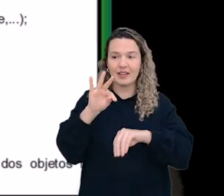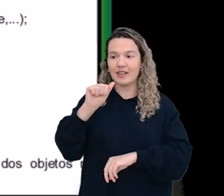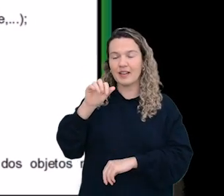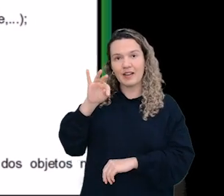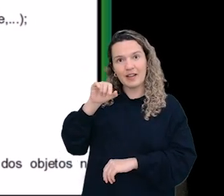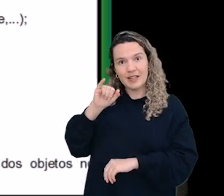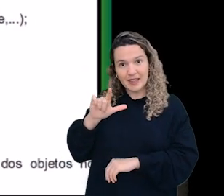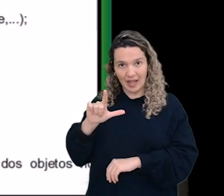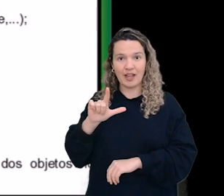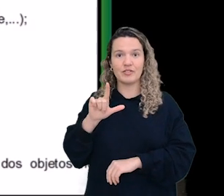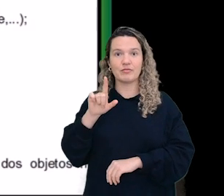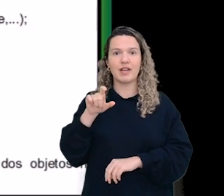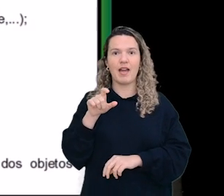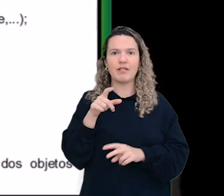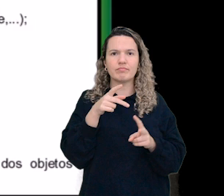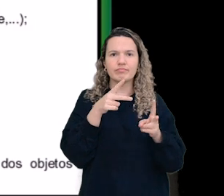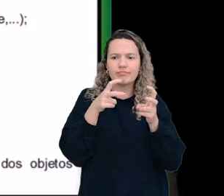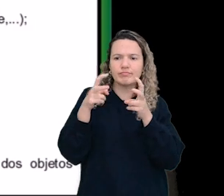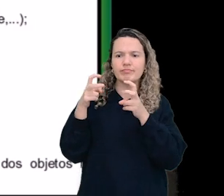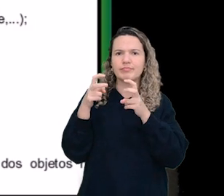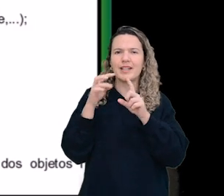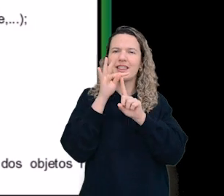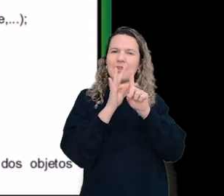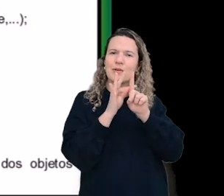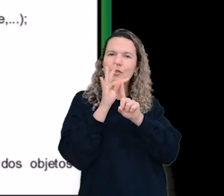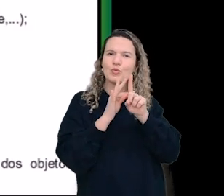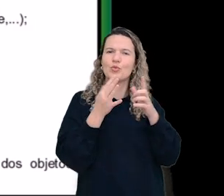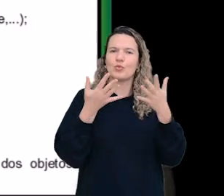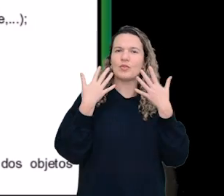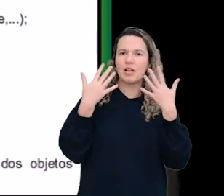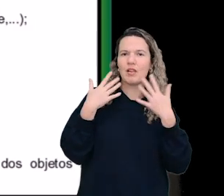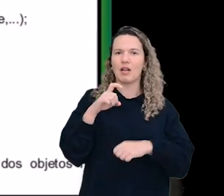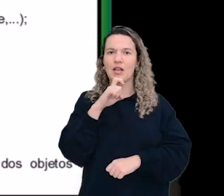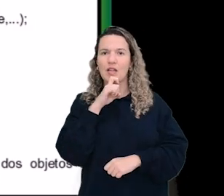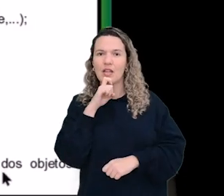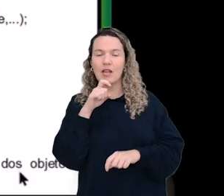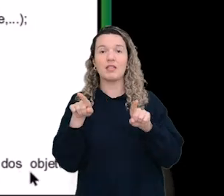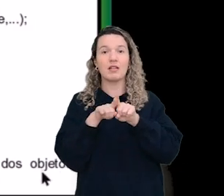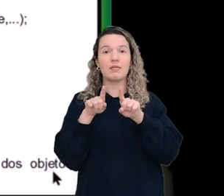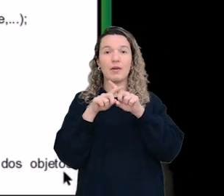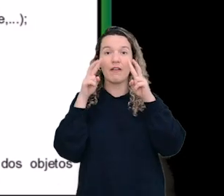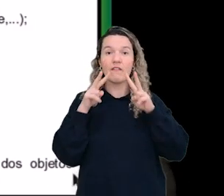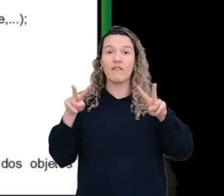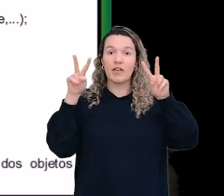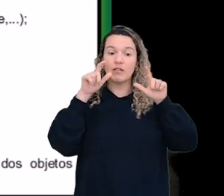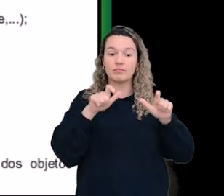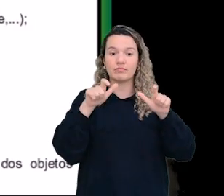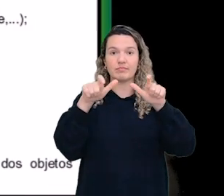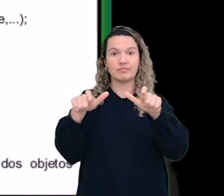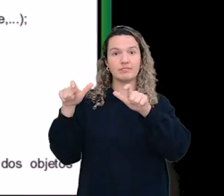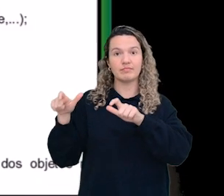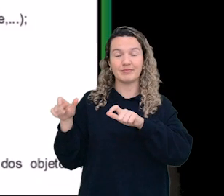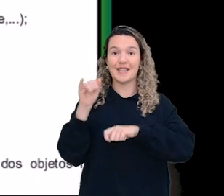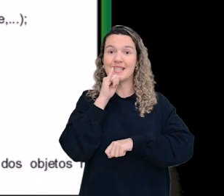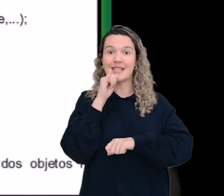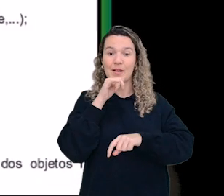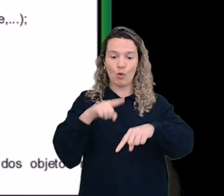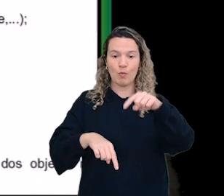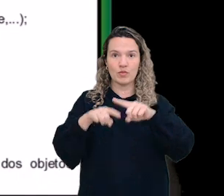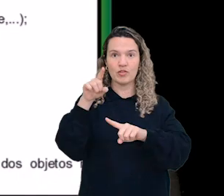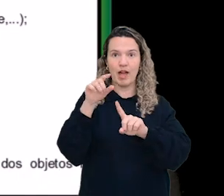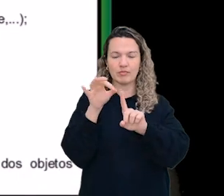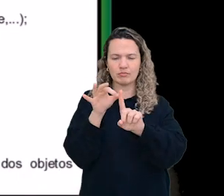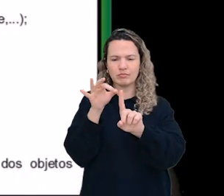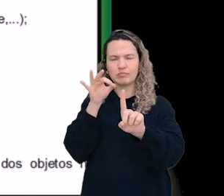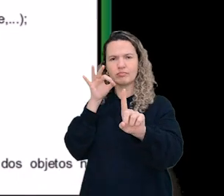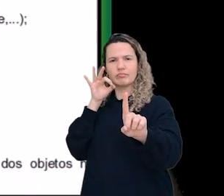texturas e temperaturas. E também a visoespacial, que é a distinção visual da posição dos objetos no